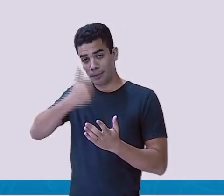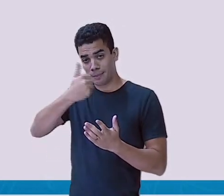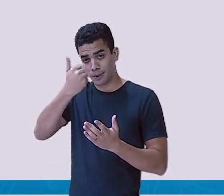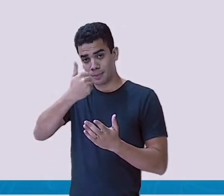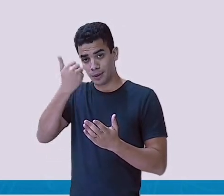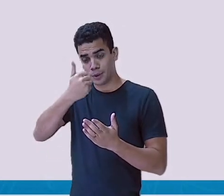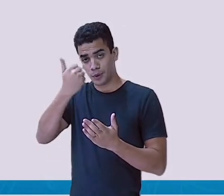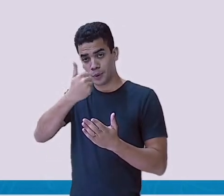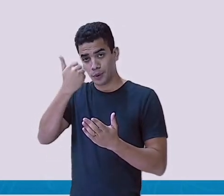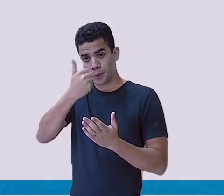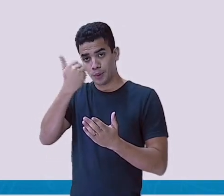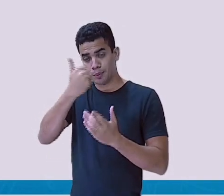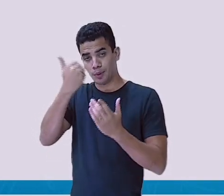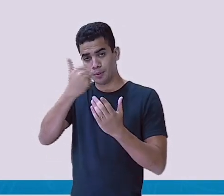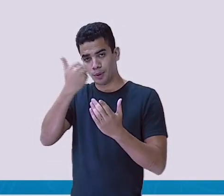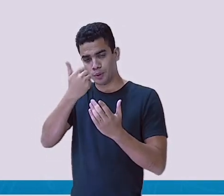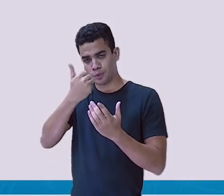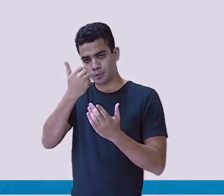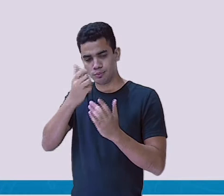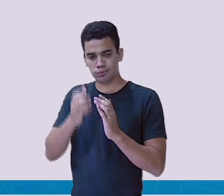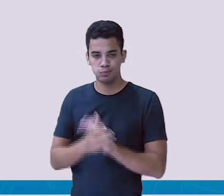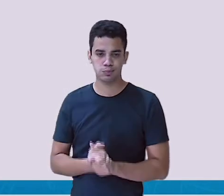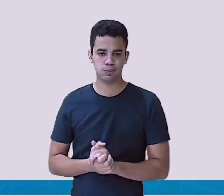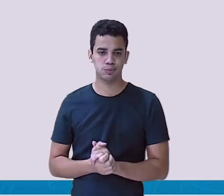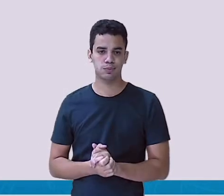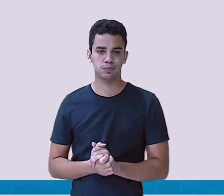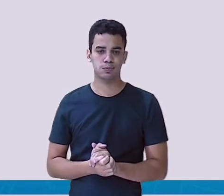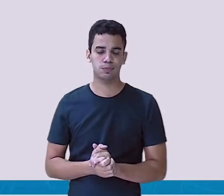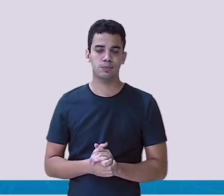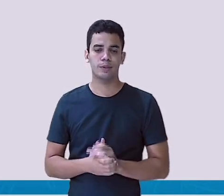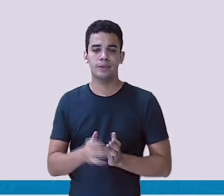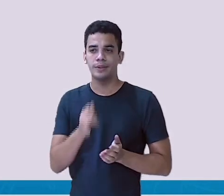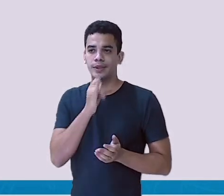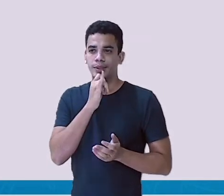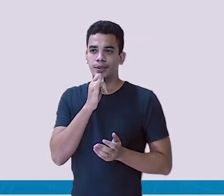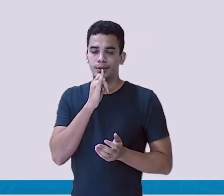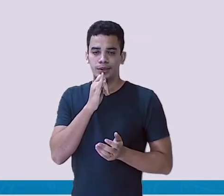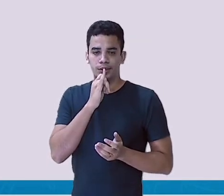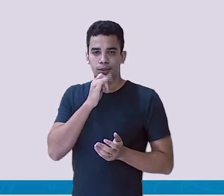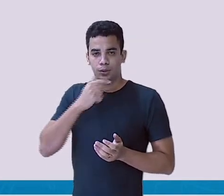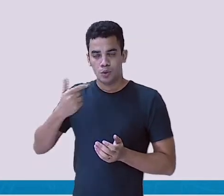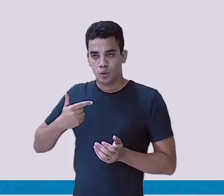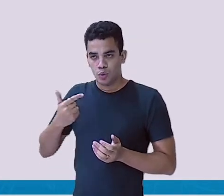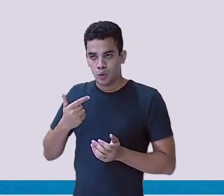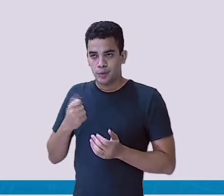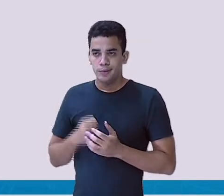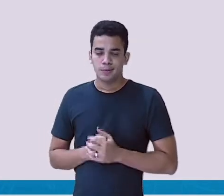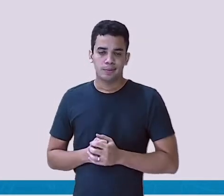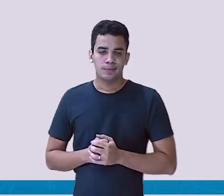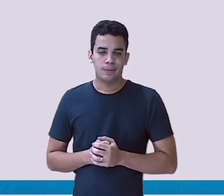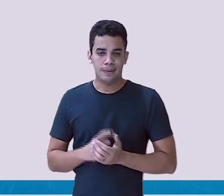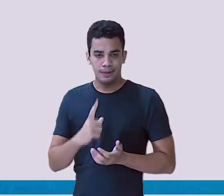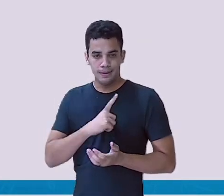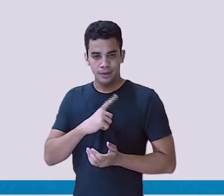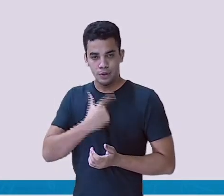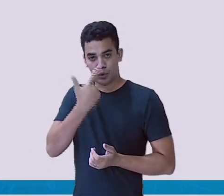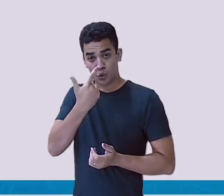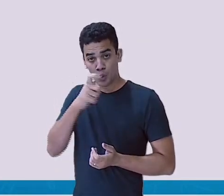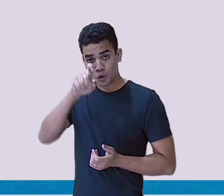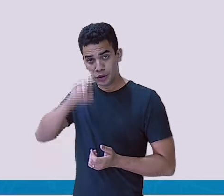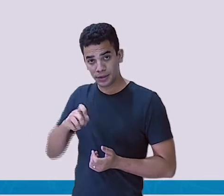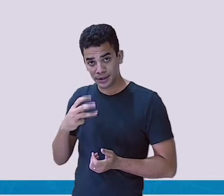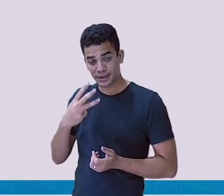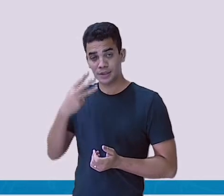Neste segundo exemplo, eu tenho dois expoentes aqui. Eu tenho 2x ao cubo, y ao